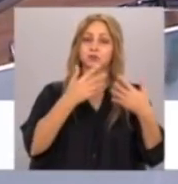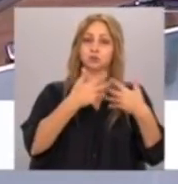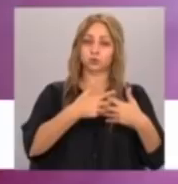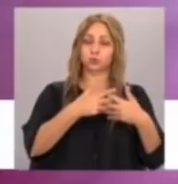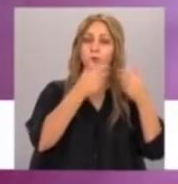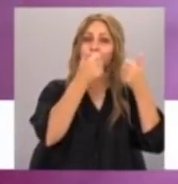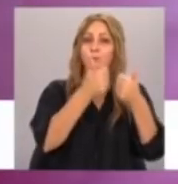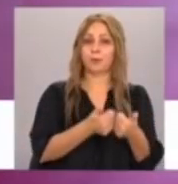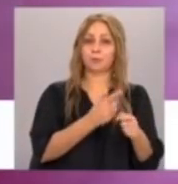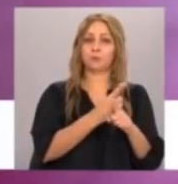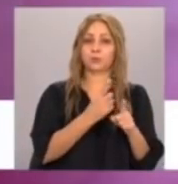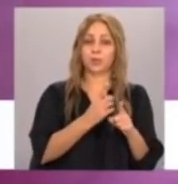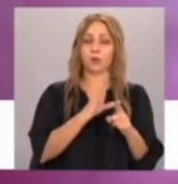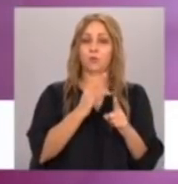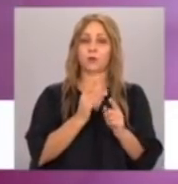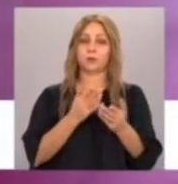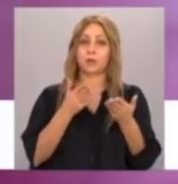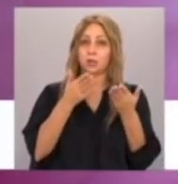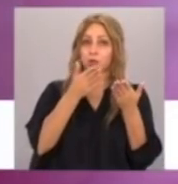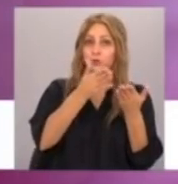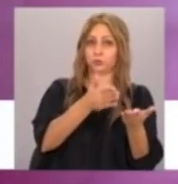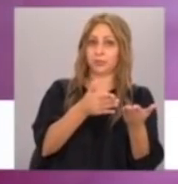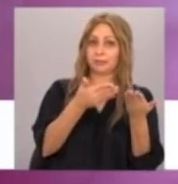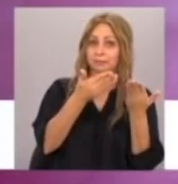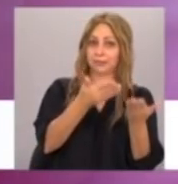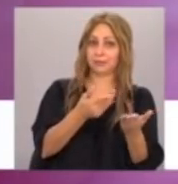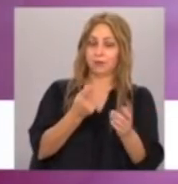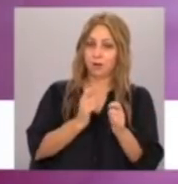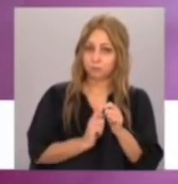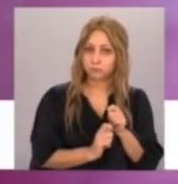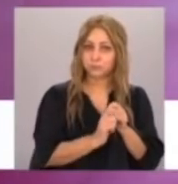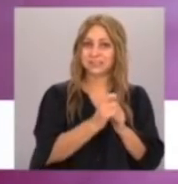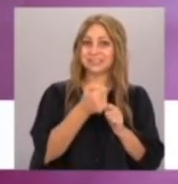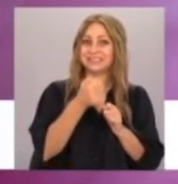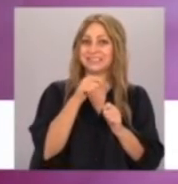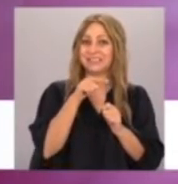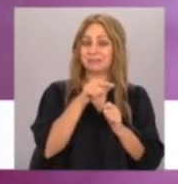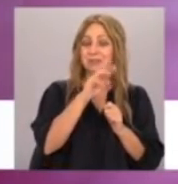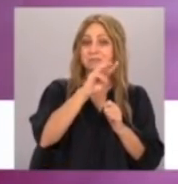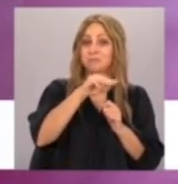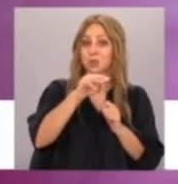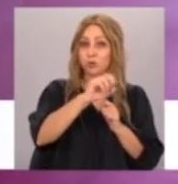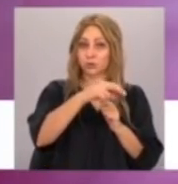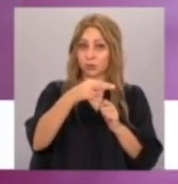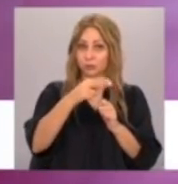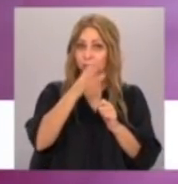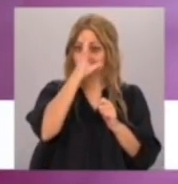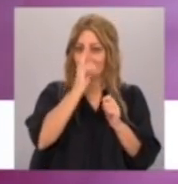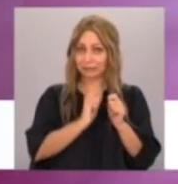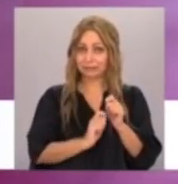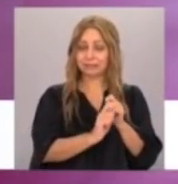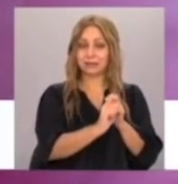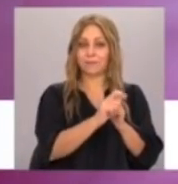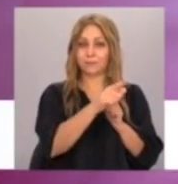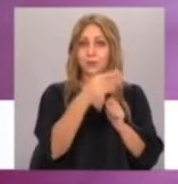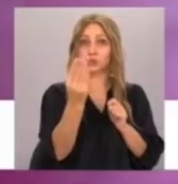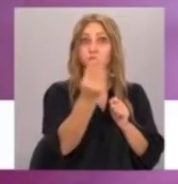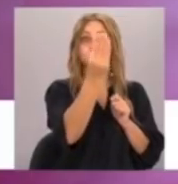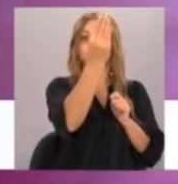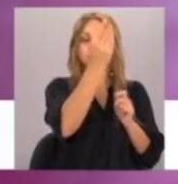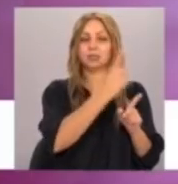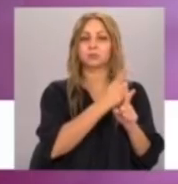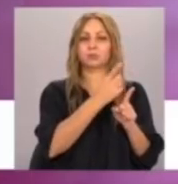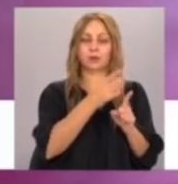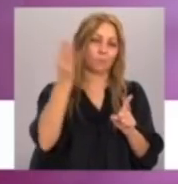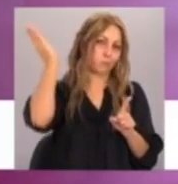por um único motivo por que desde foi intervencionado e levou uma injeção de quase cinco milhões de euros há poucos anos o sucesso que teve deve-se ao facto de assim